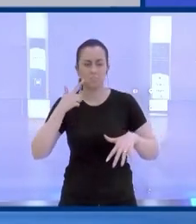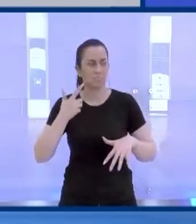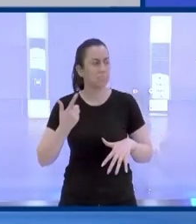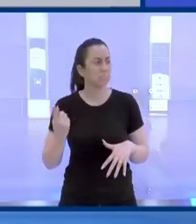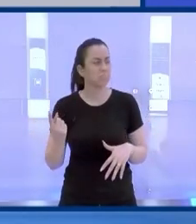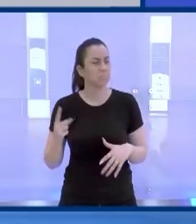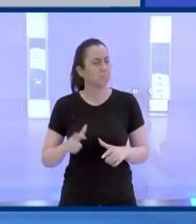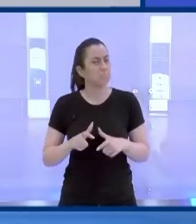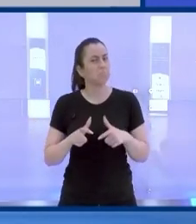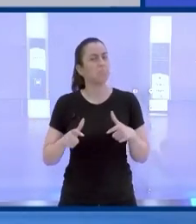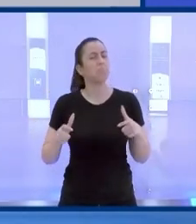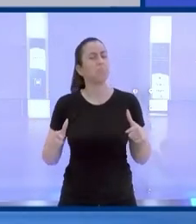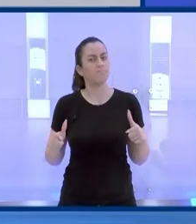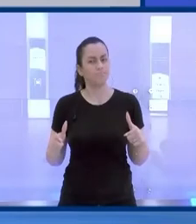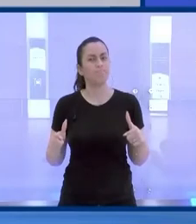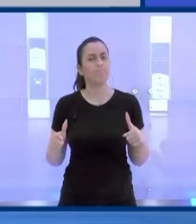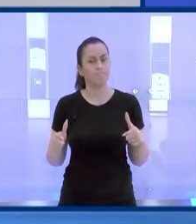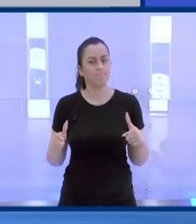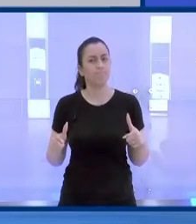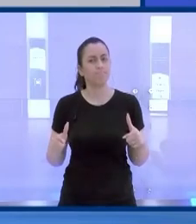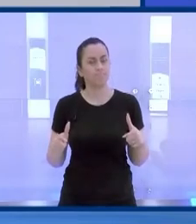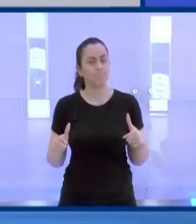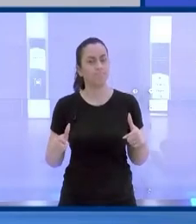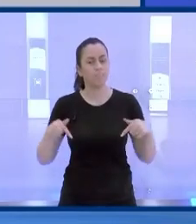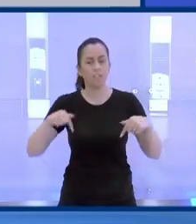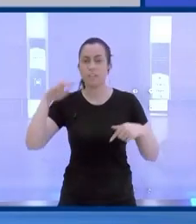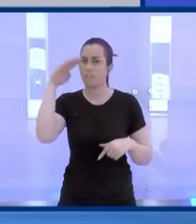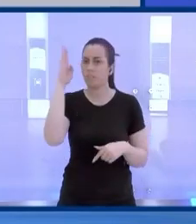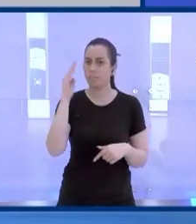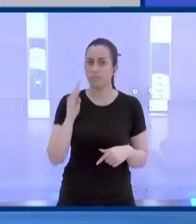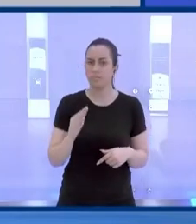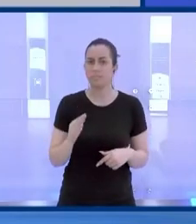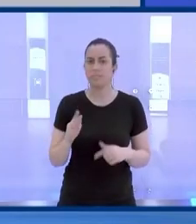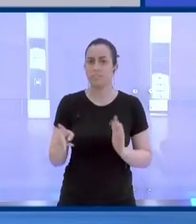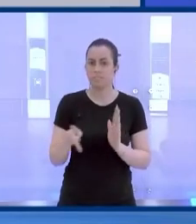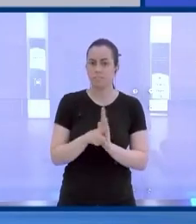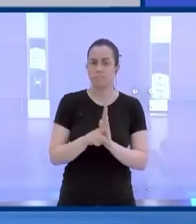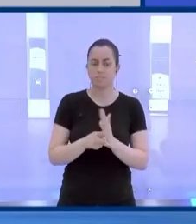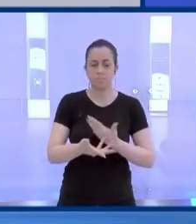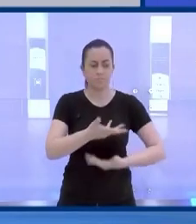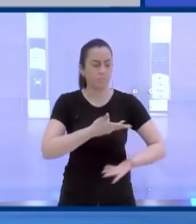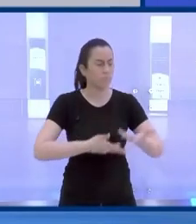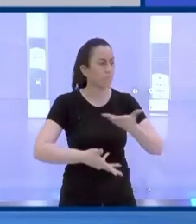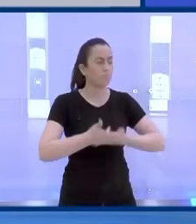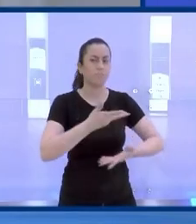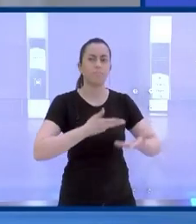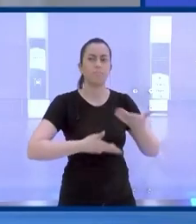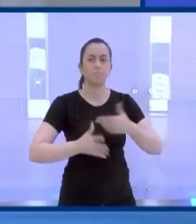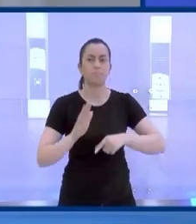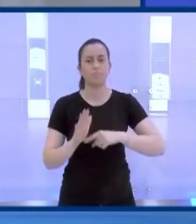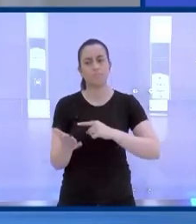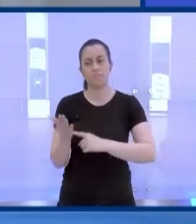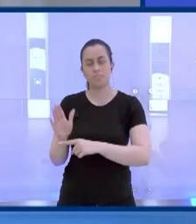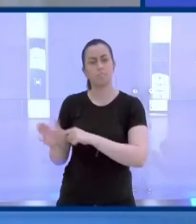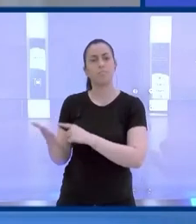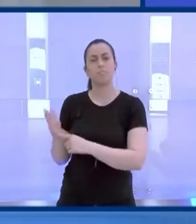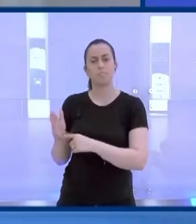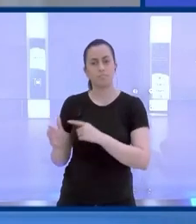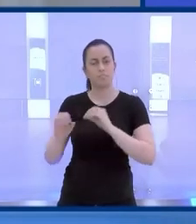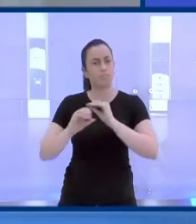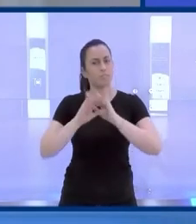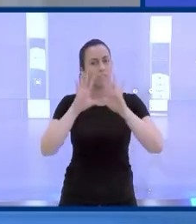participação crescente no mercado brasileiro energético. Nós vemos uma tendência muito clara com